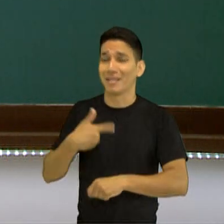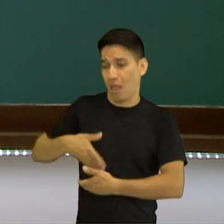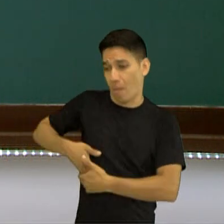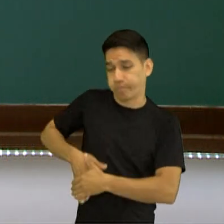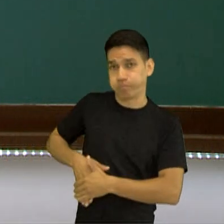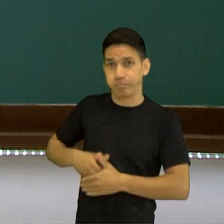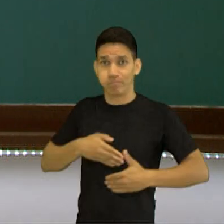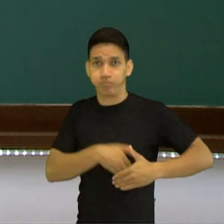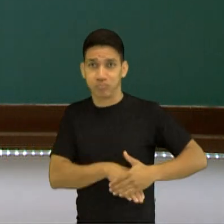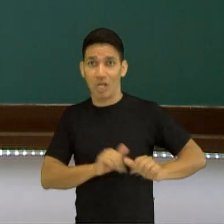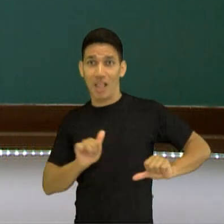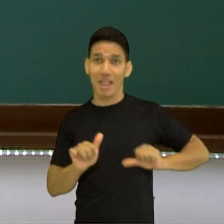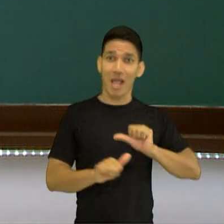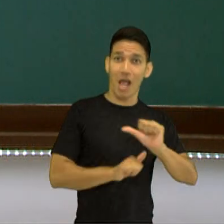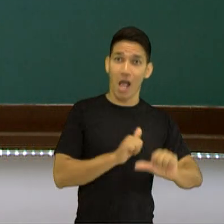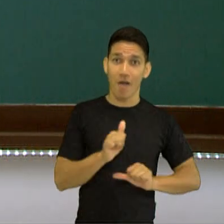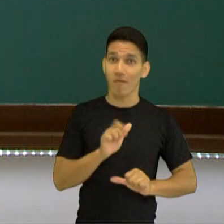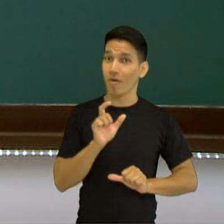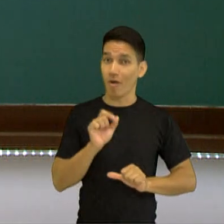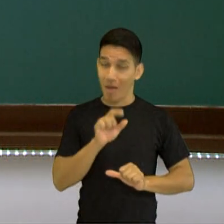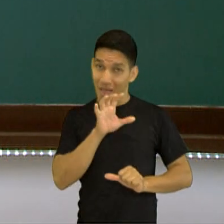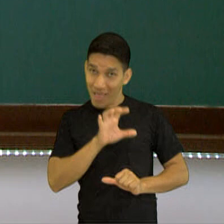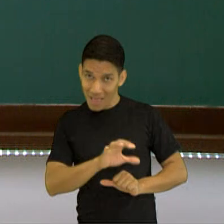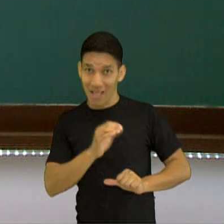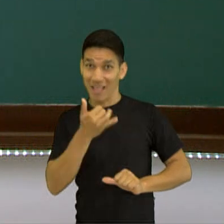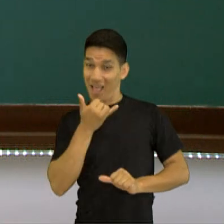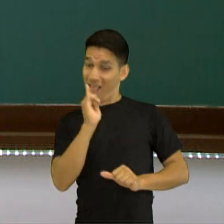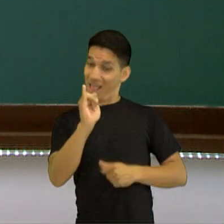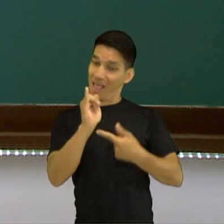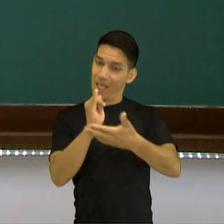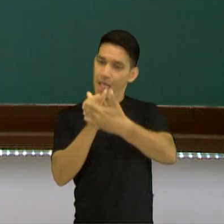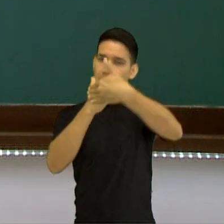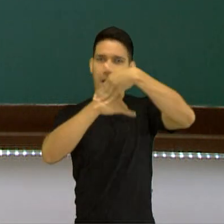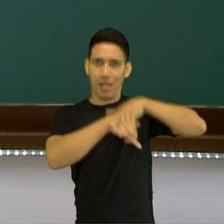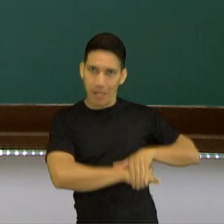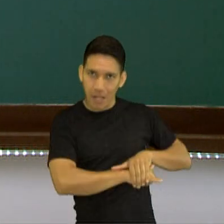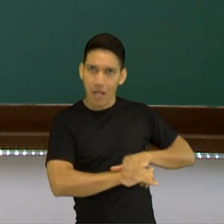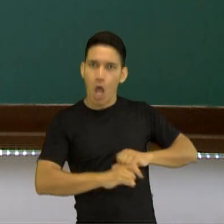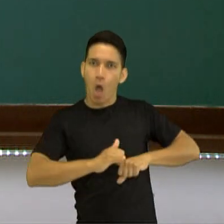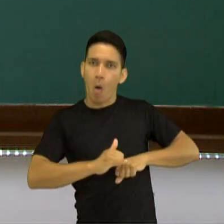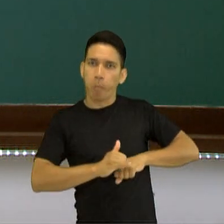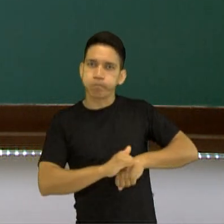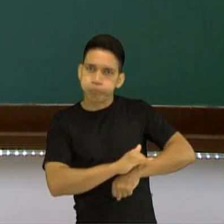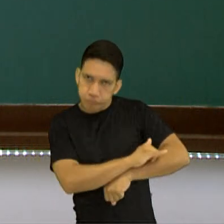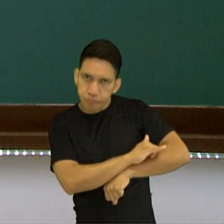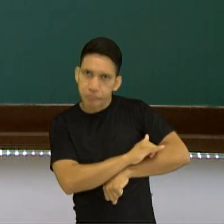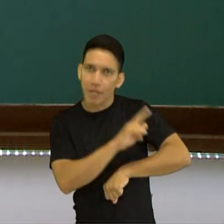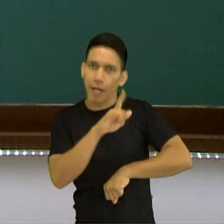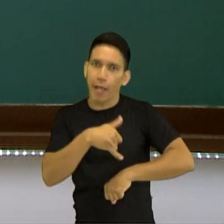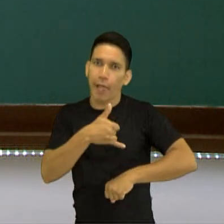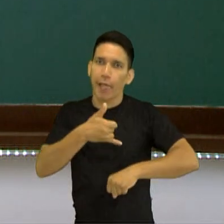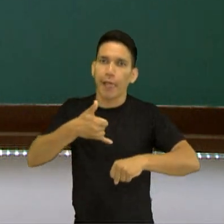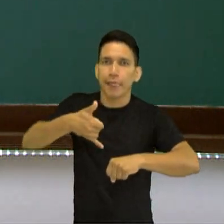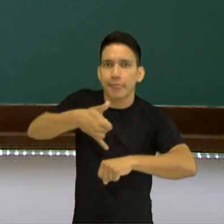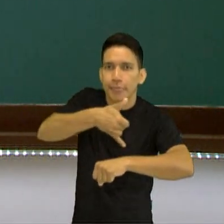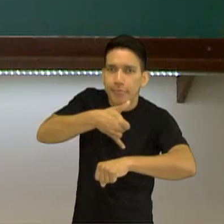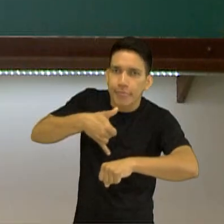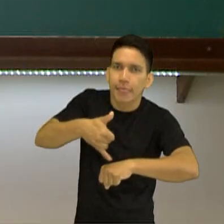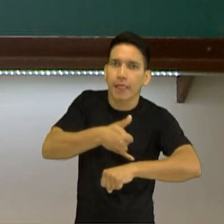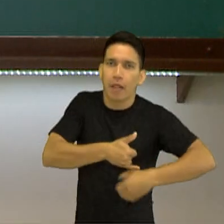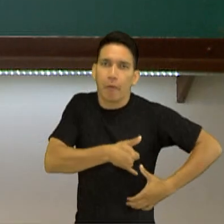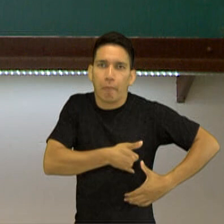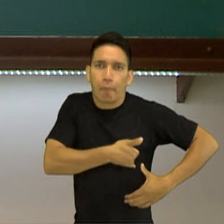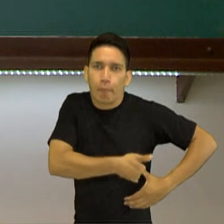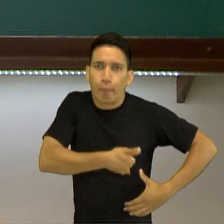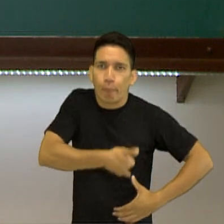é transformando, convertendo essa energia em gorduras, tá? Em lipídios. E isso vai se acumulando